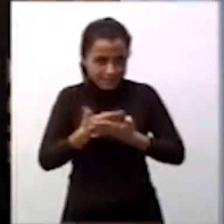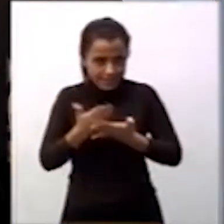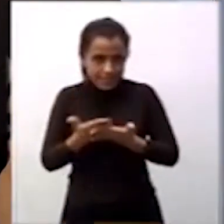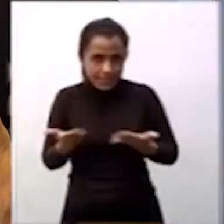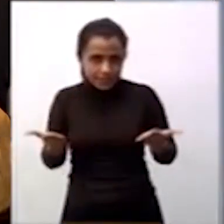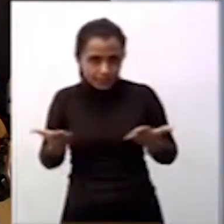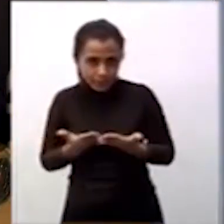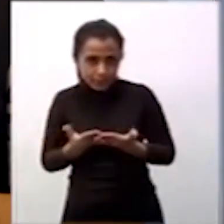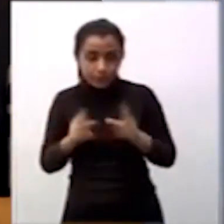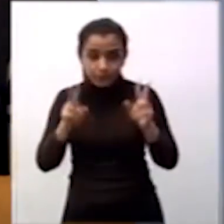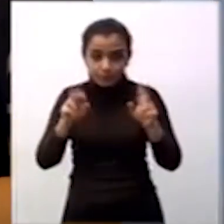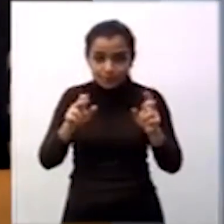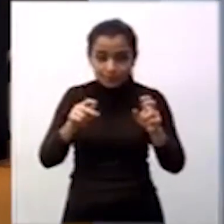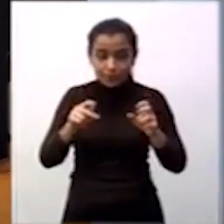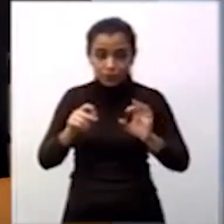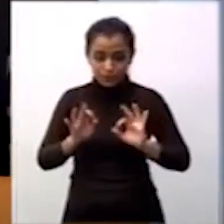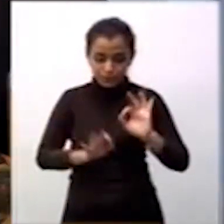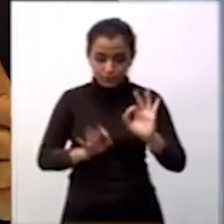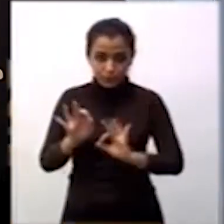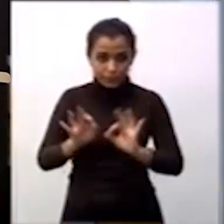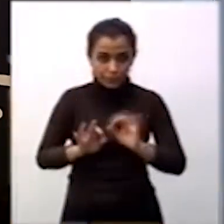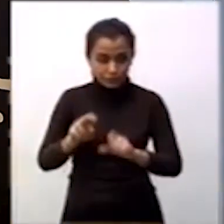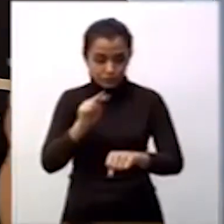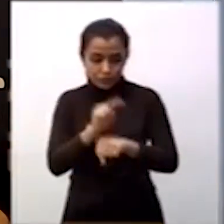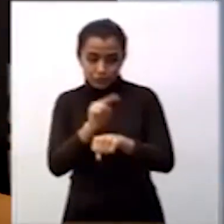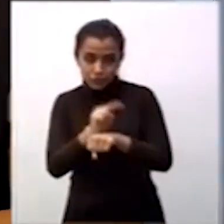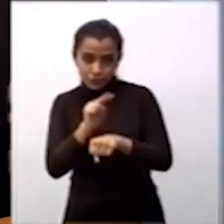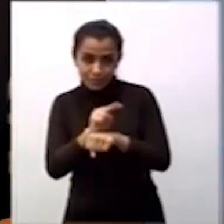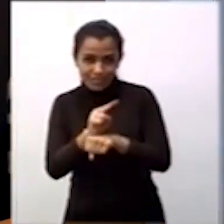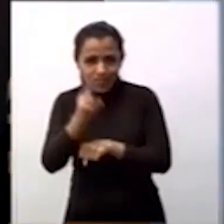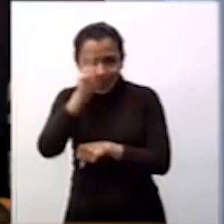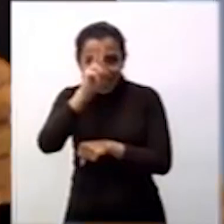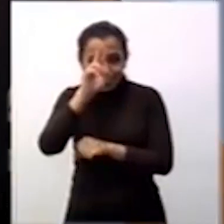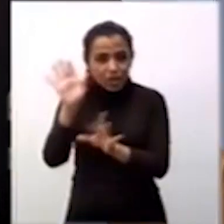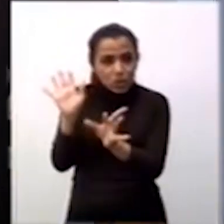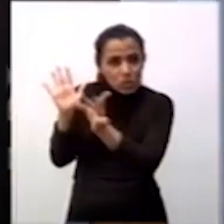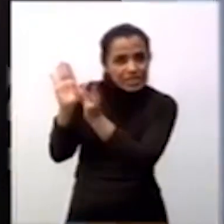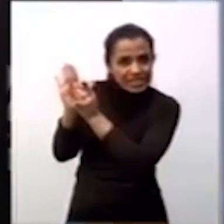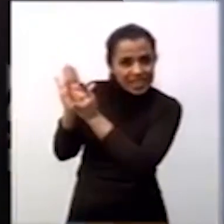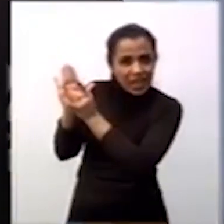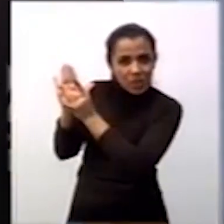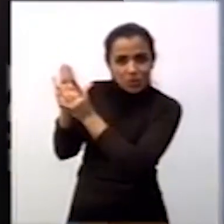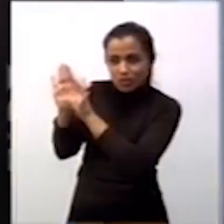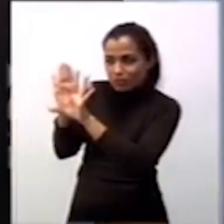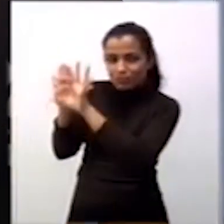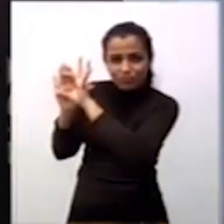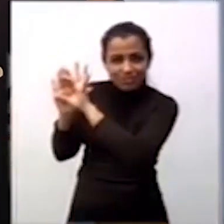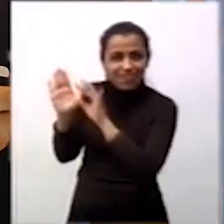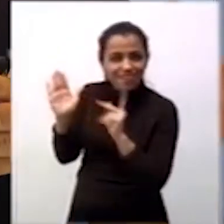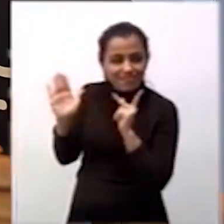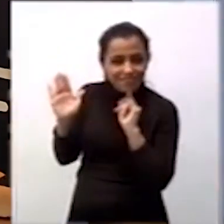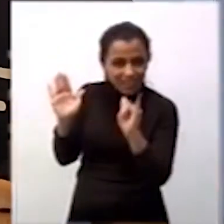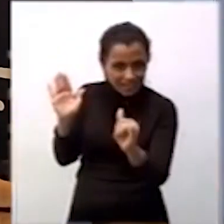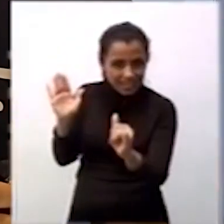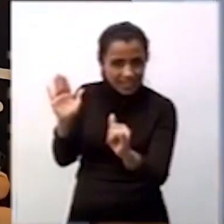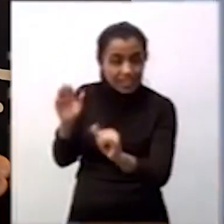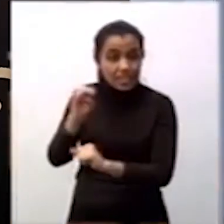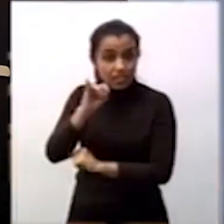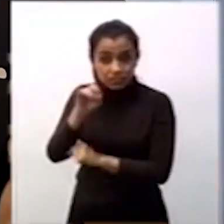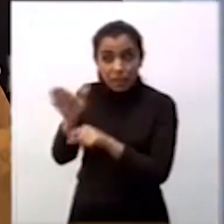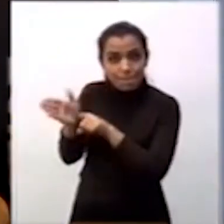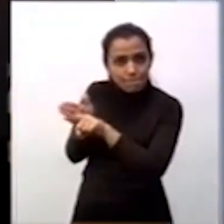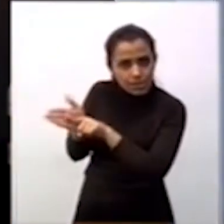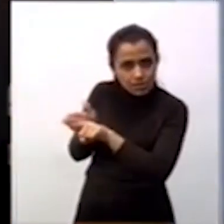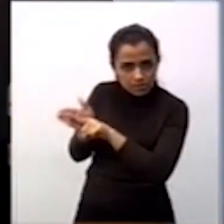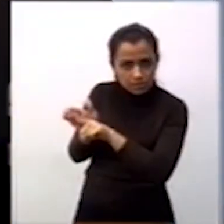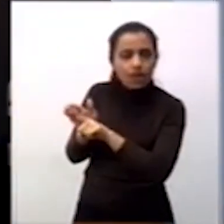o Programa de Conservação da Energia Elétrica, do selo Procel, também tem um site próprio. Se você pesquisar lá, vai